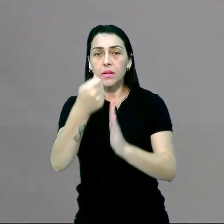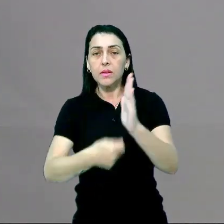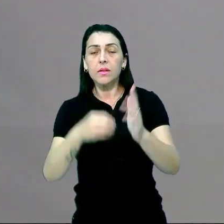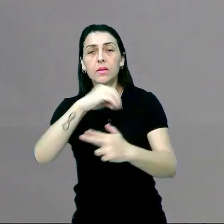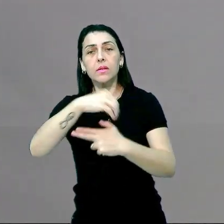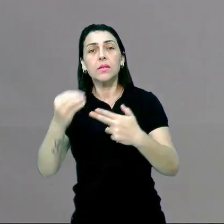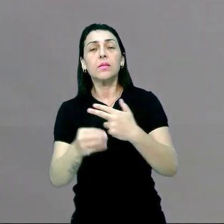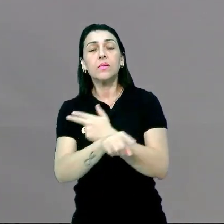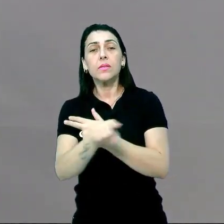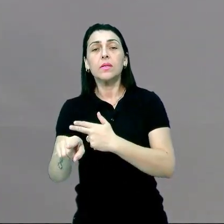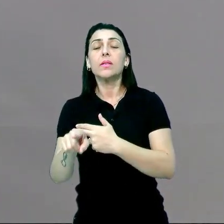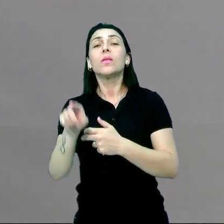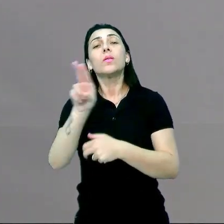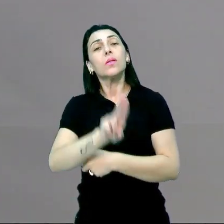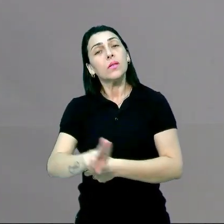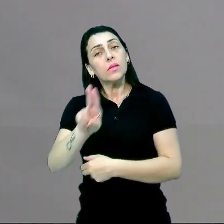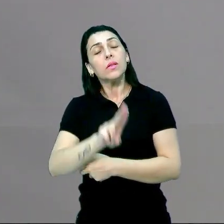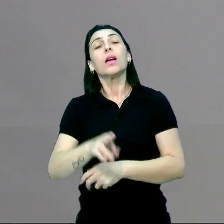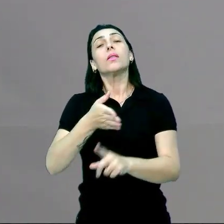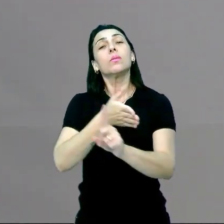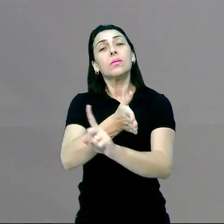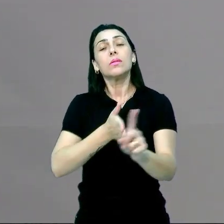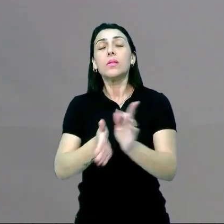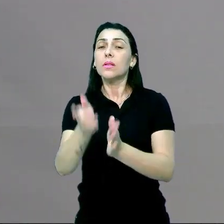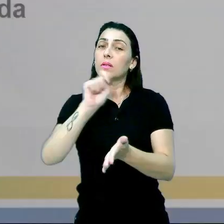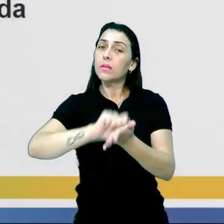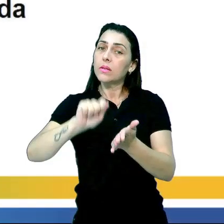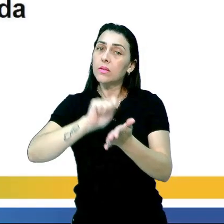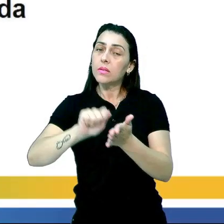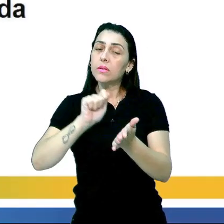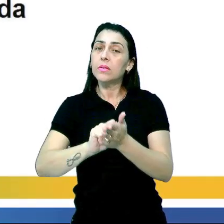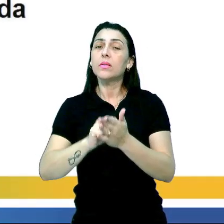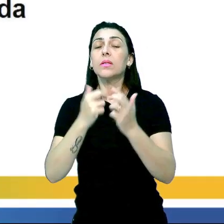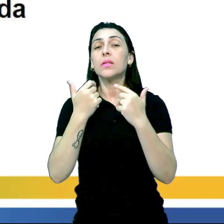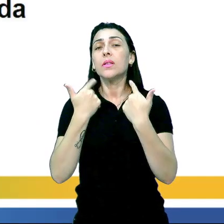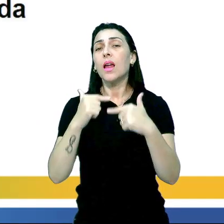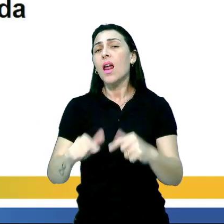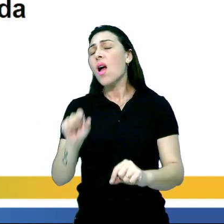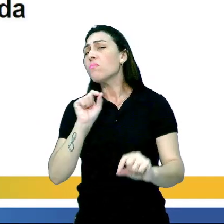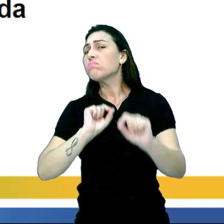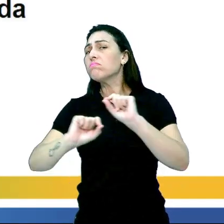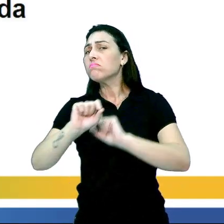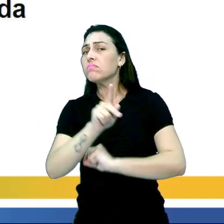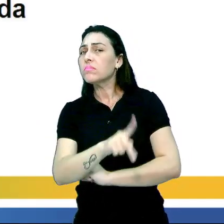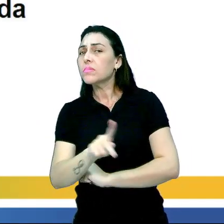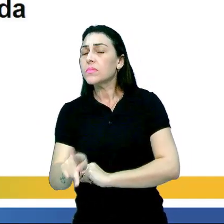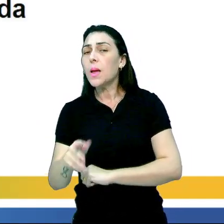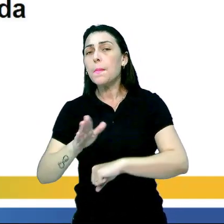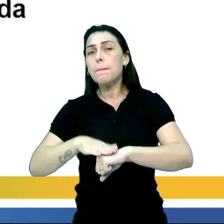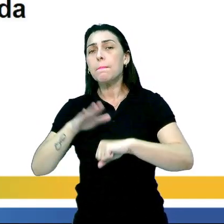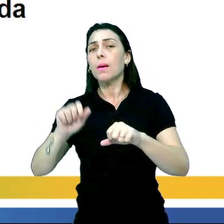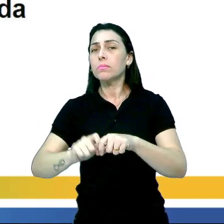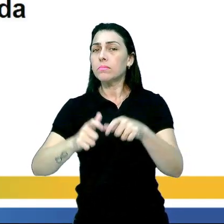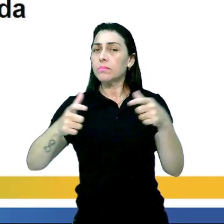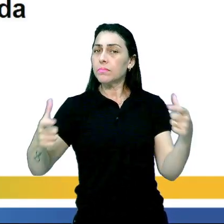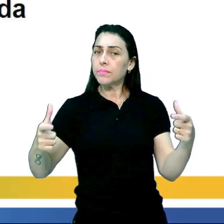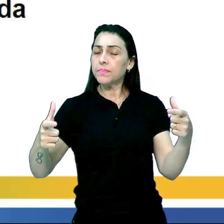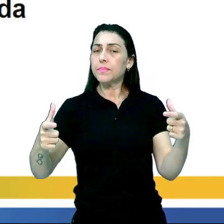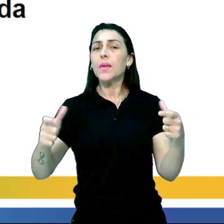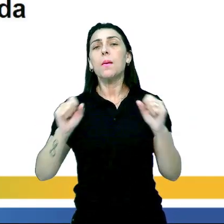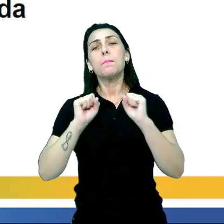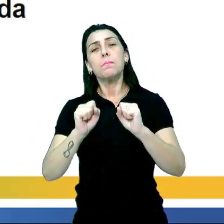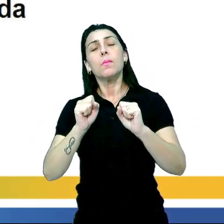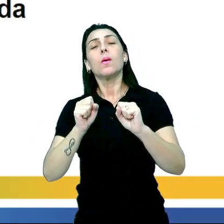Enem de vocês, vocês estão usando a modalidade escrita. E a linguagem é o que, professora? É mais abrangente. Eu